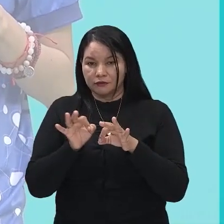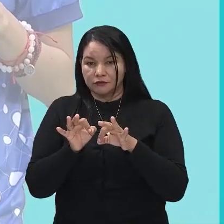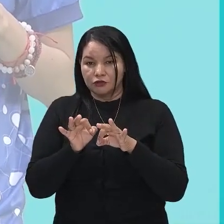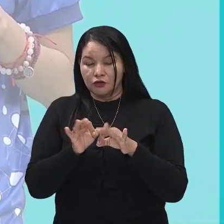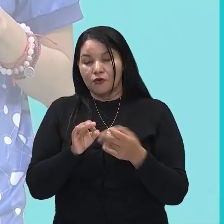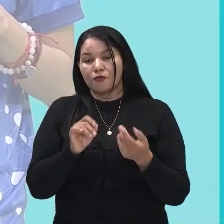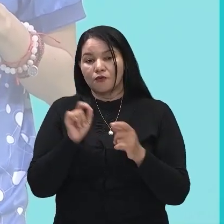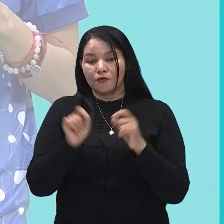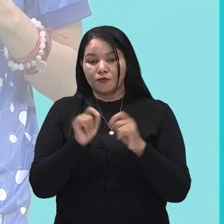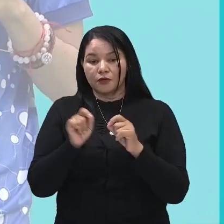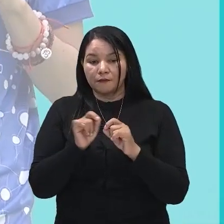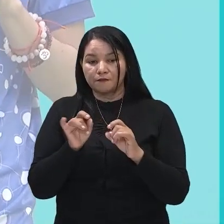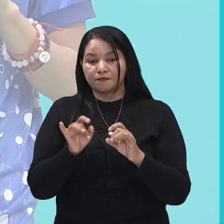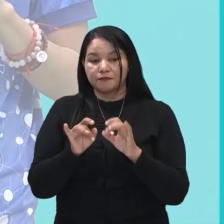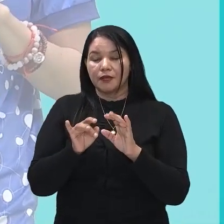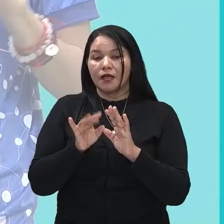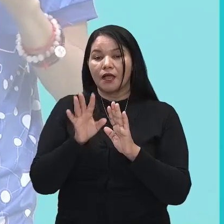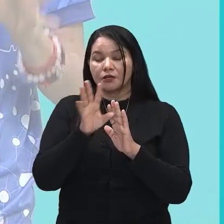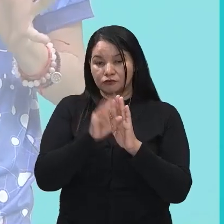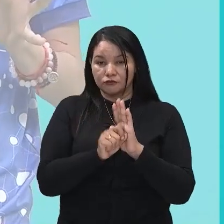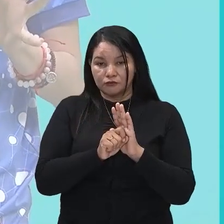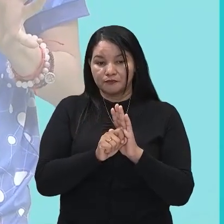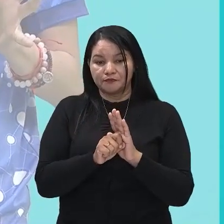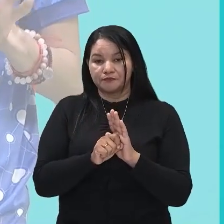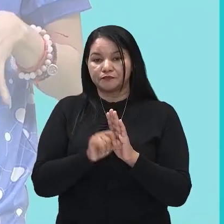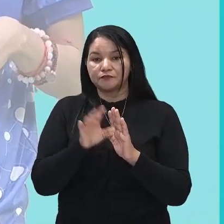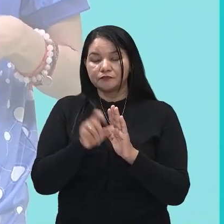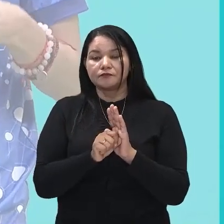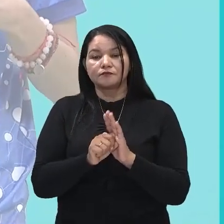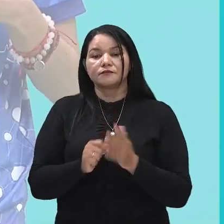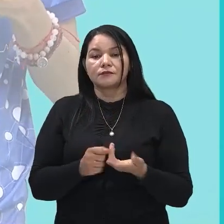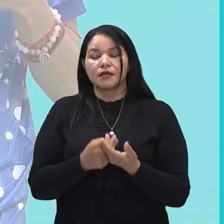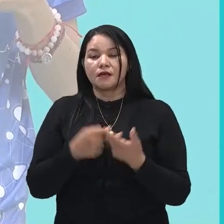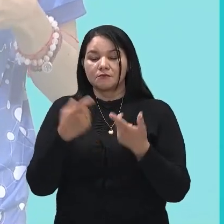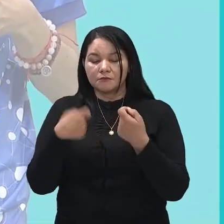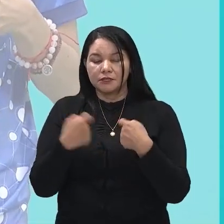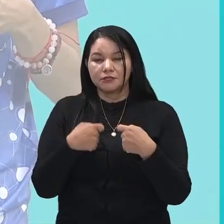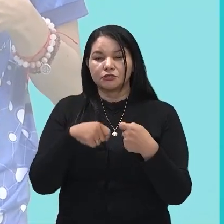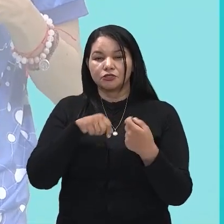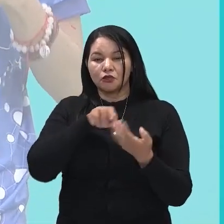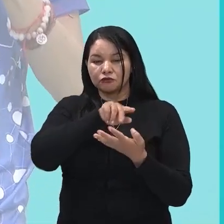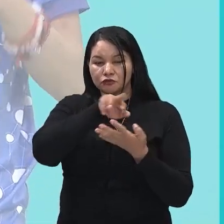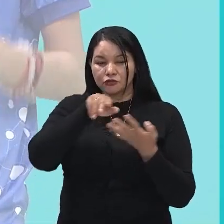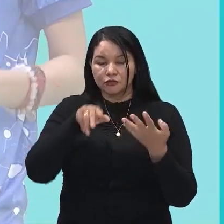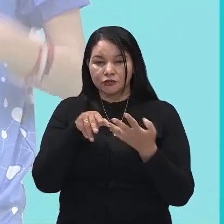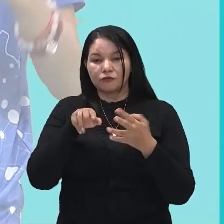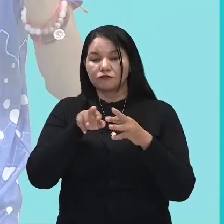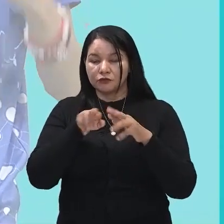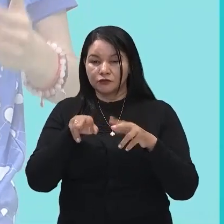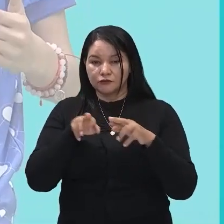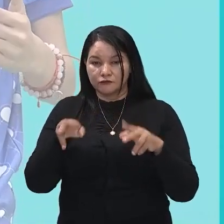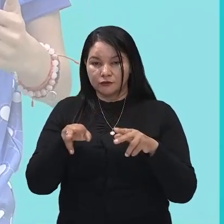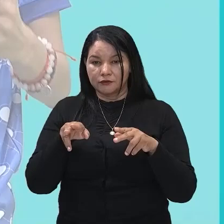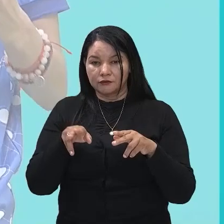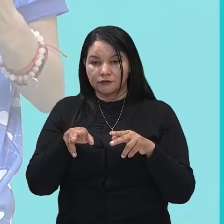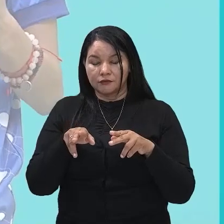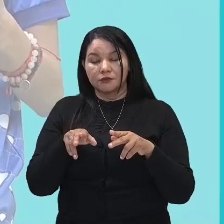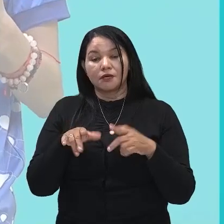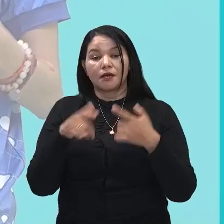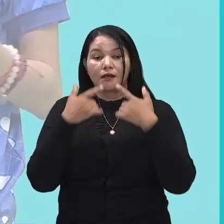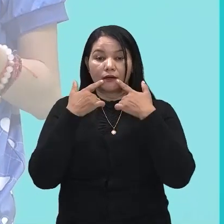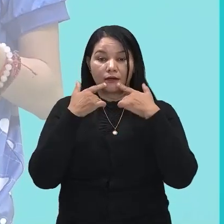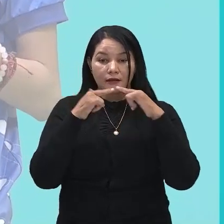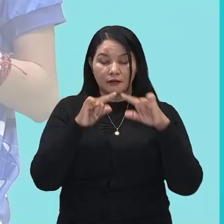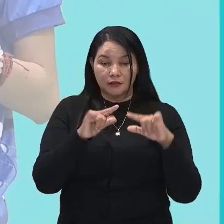códigos. Por quê? Existe a distinção. Precisa ficar claro que quando falamos de língua, nós